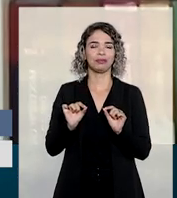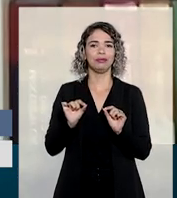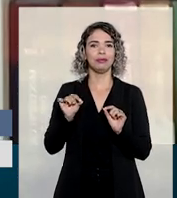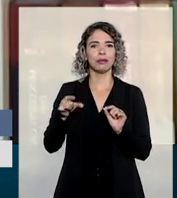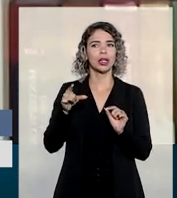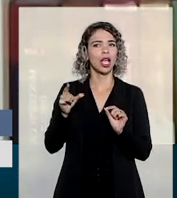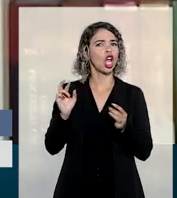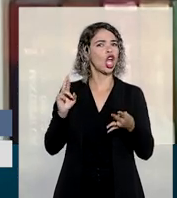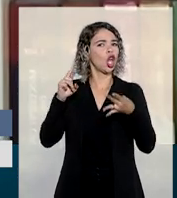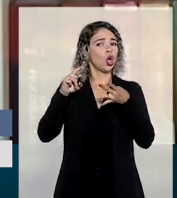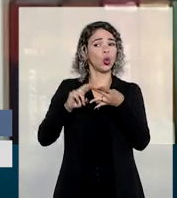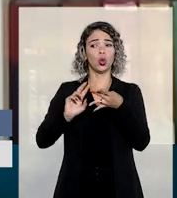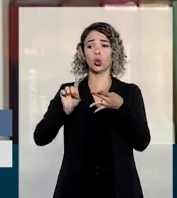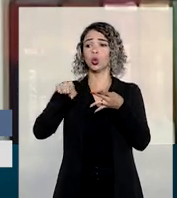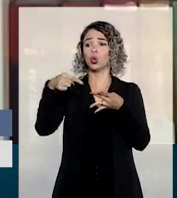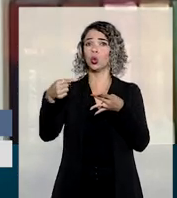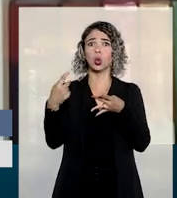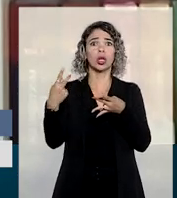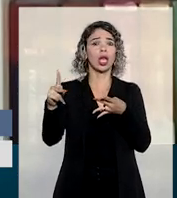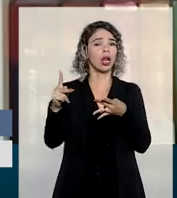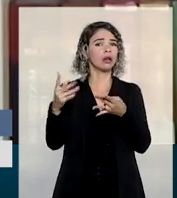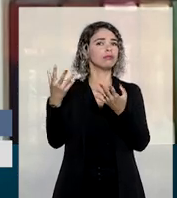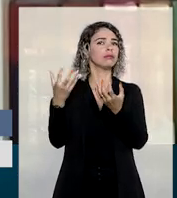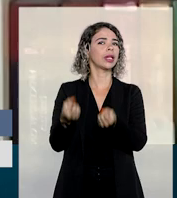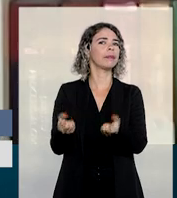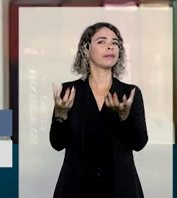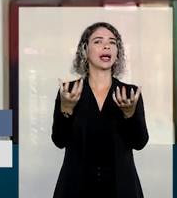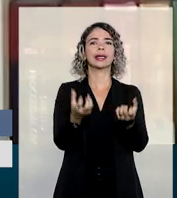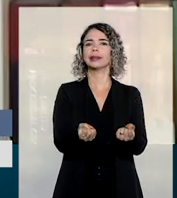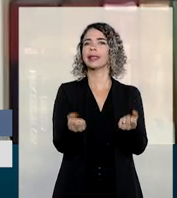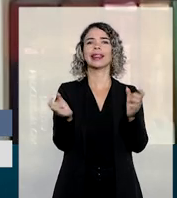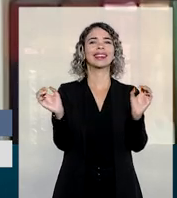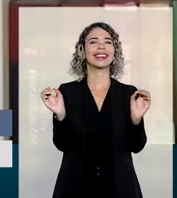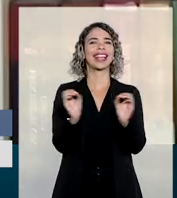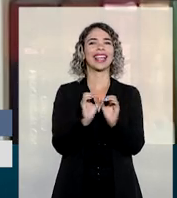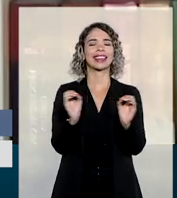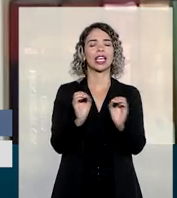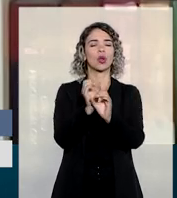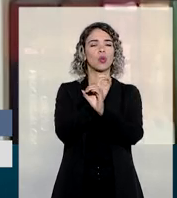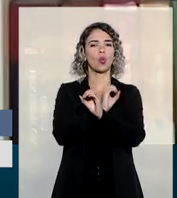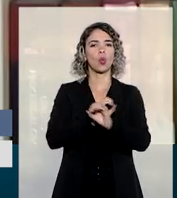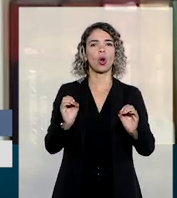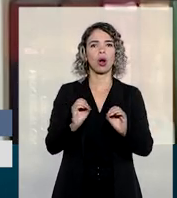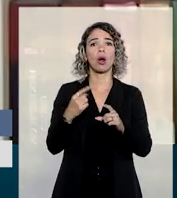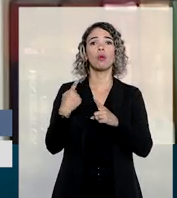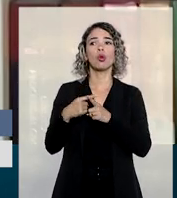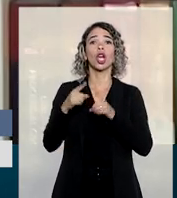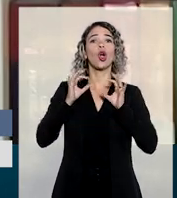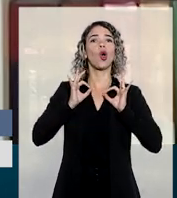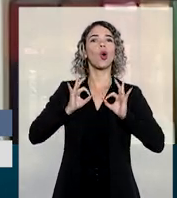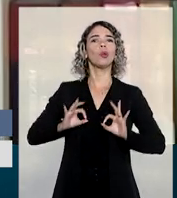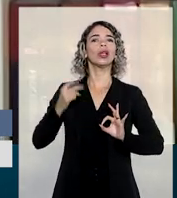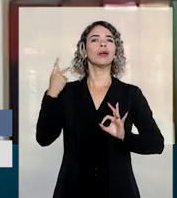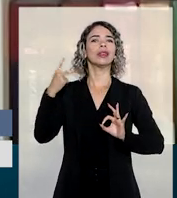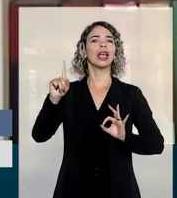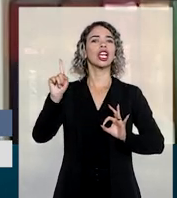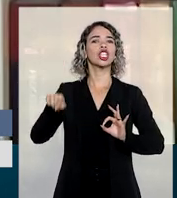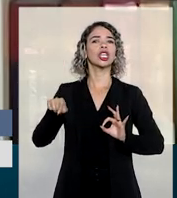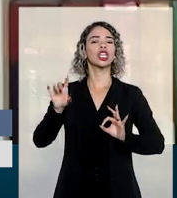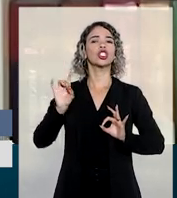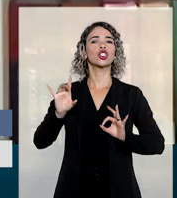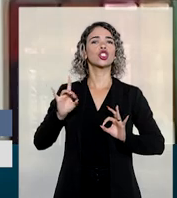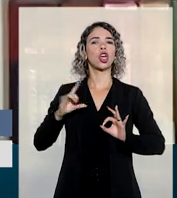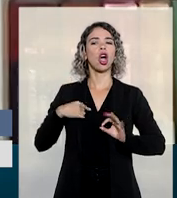inclusive, os seus recursos posteriores não serão sequer admitidos, justamente por conta desse